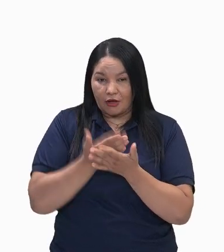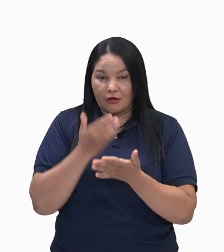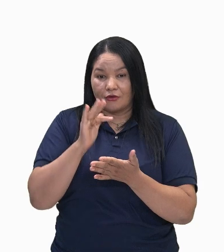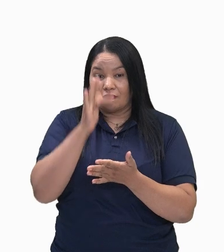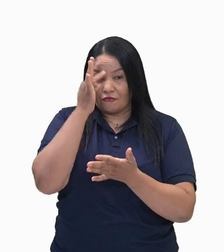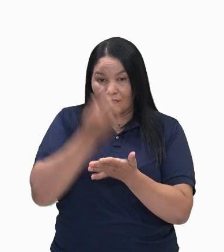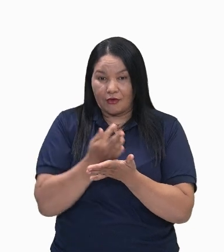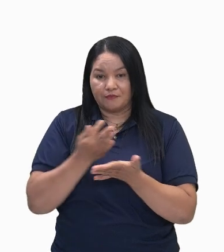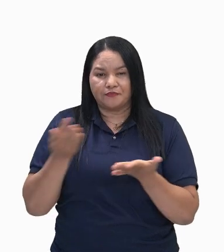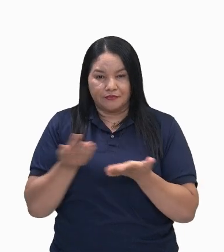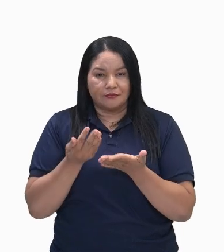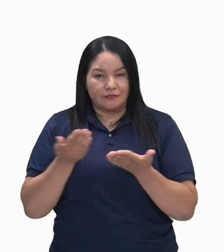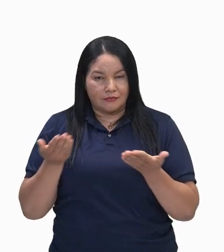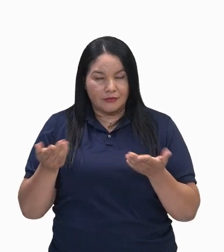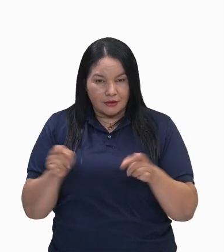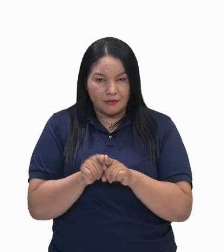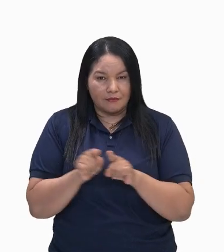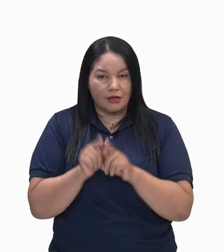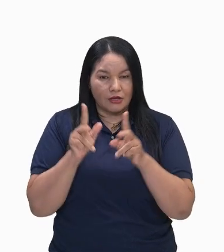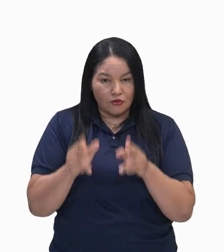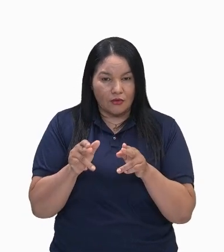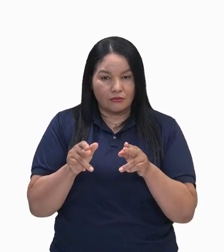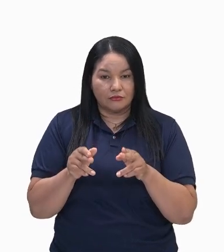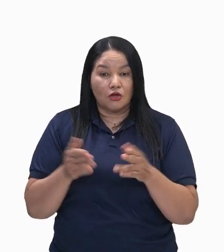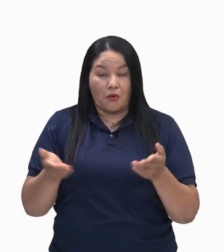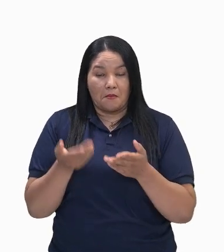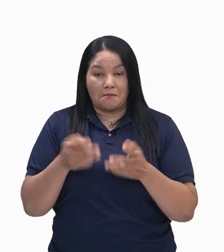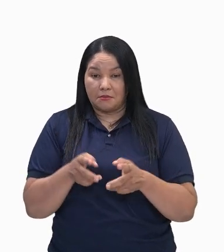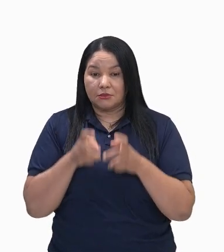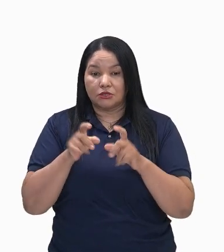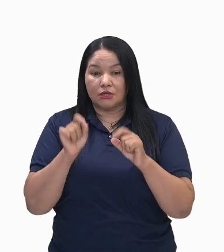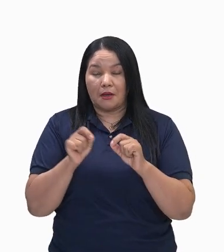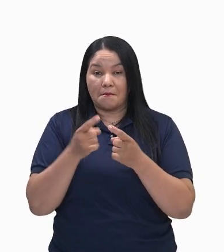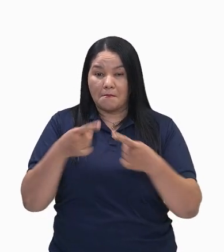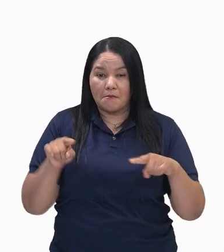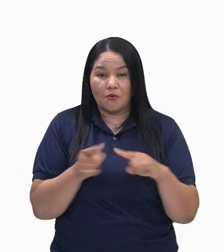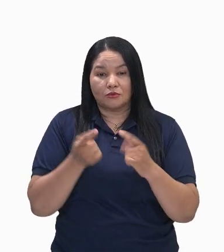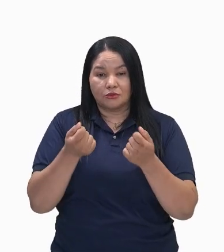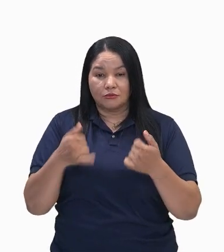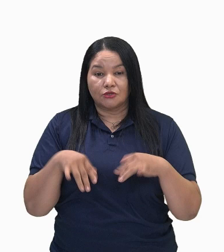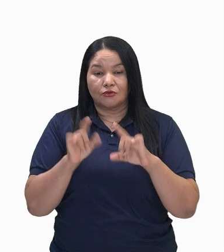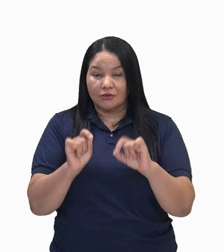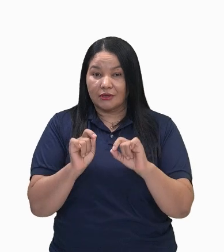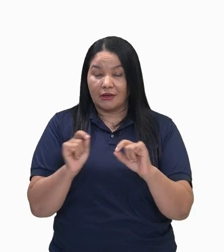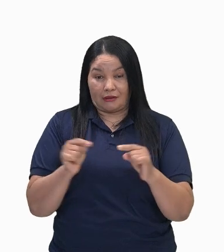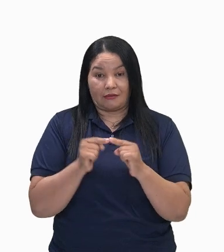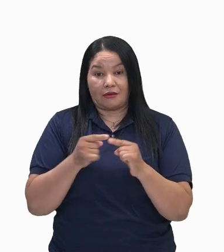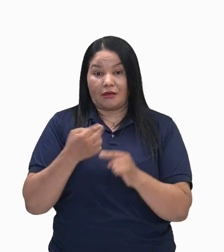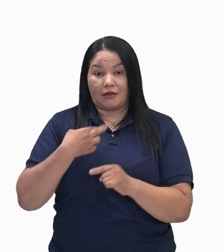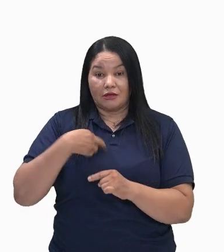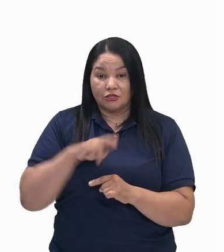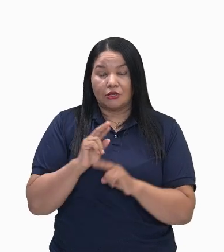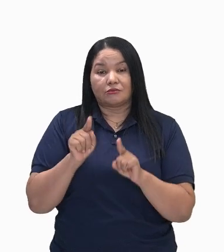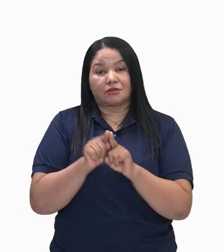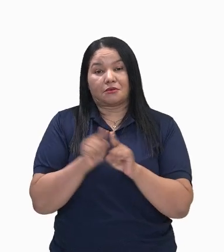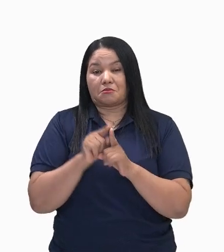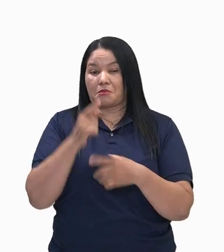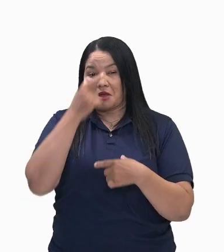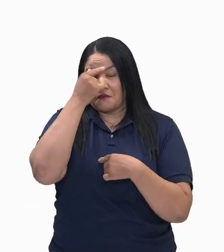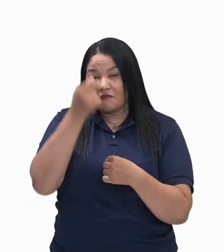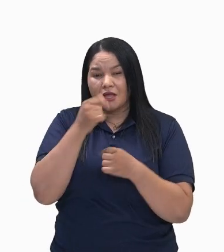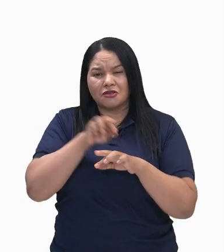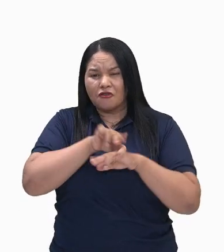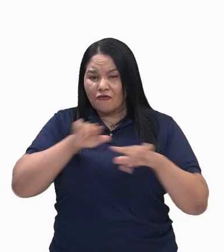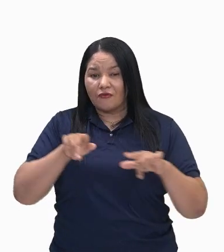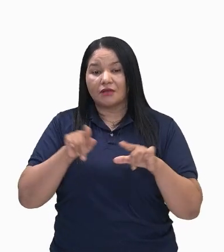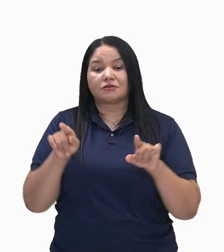mesmo? Então vamos perceber que muitas músicas que falam ali da questão da religião e das crenças são utilizadas. Então, quando